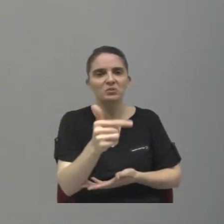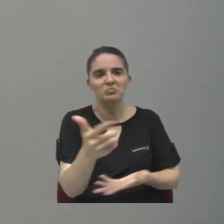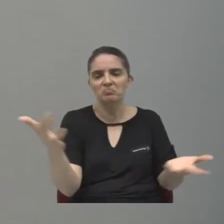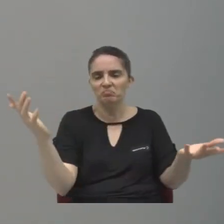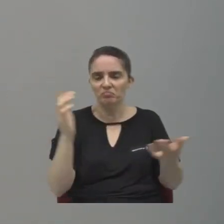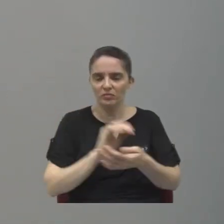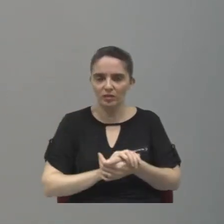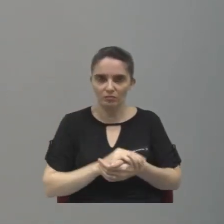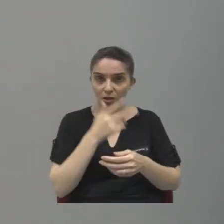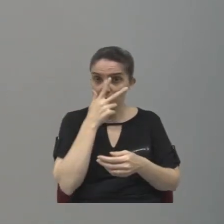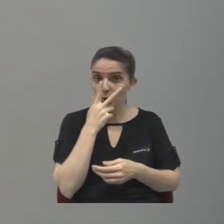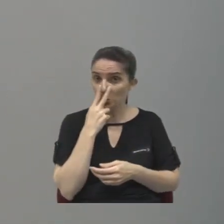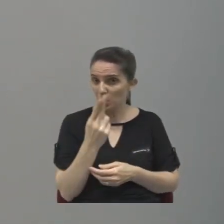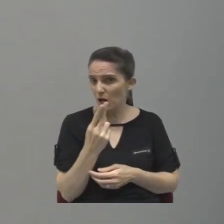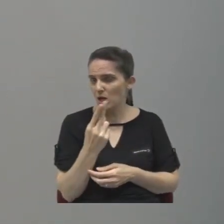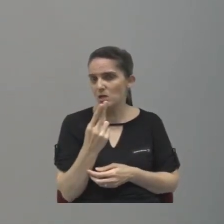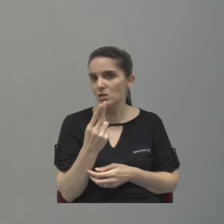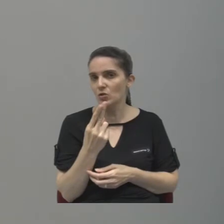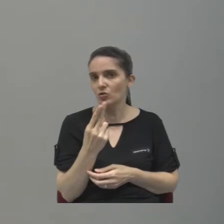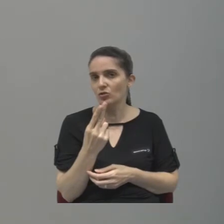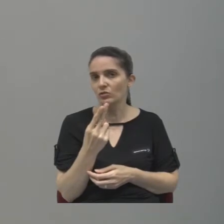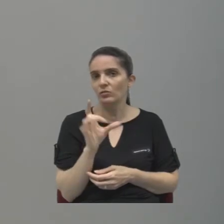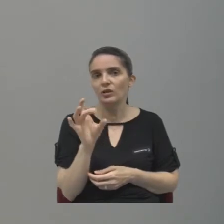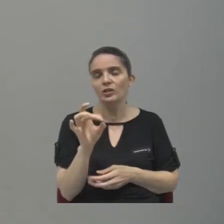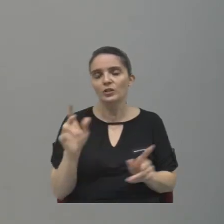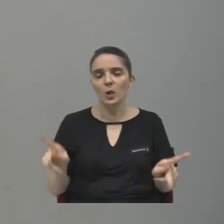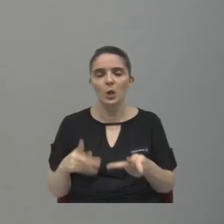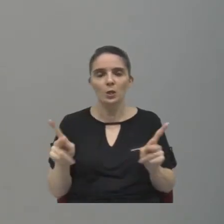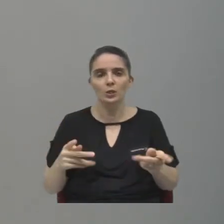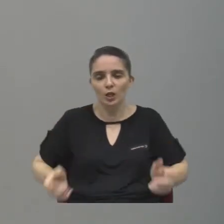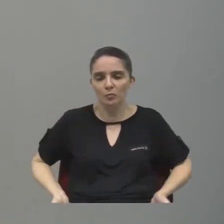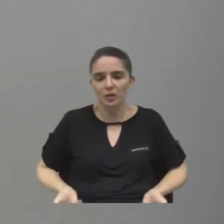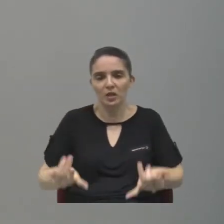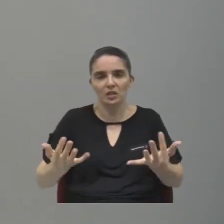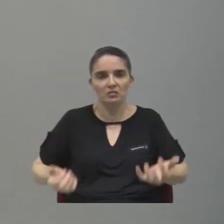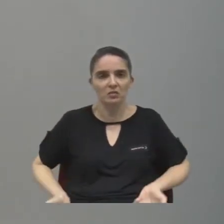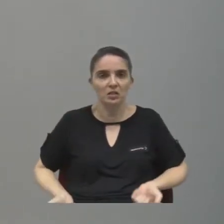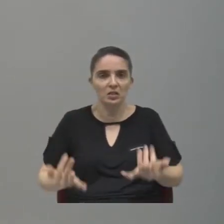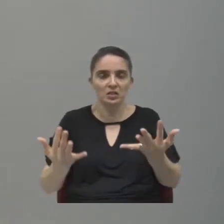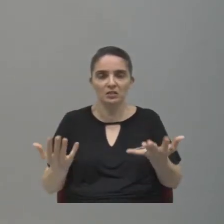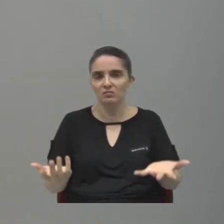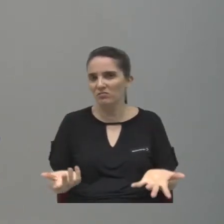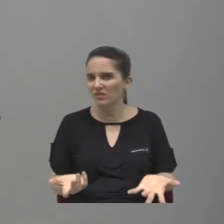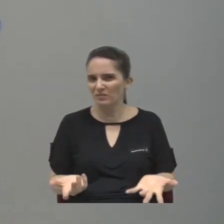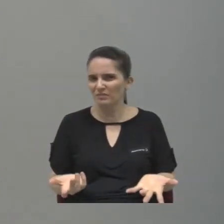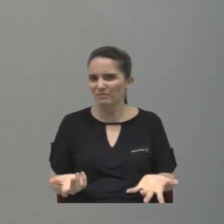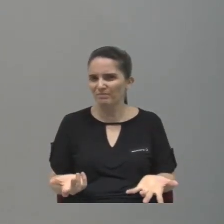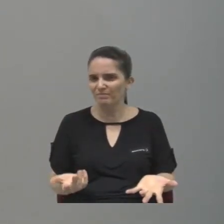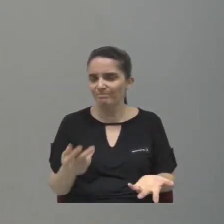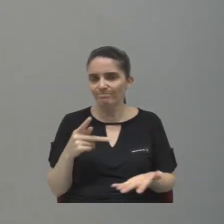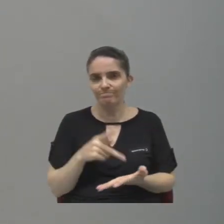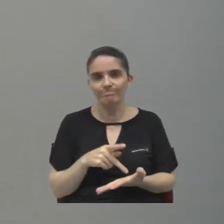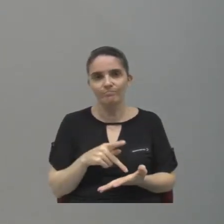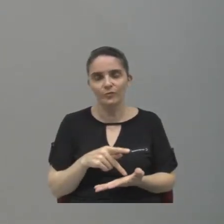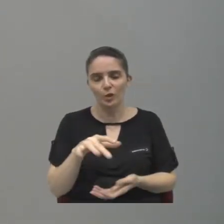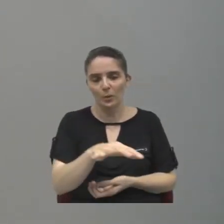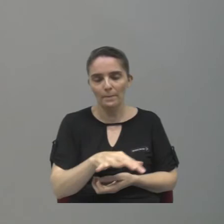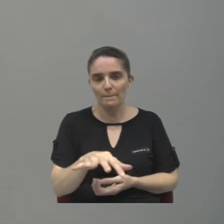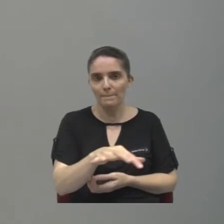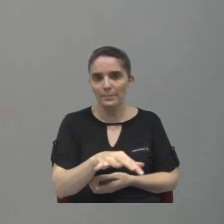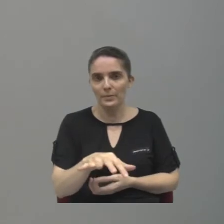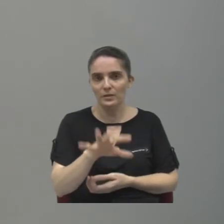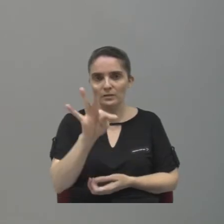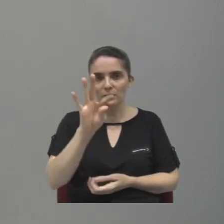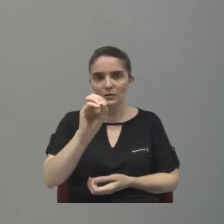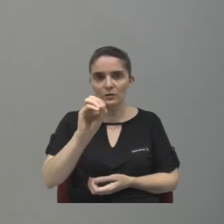acha que é simplesmente ir em shopping, gastar para se ter um lazer. Então, realmente, a Praça Toledo Barros é um